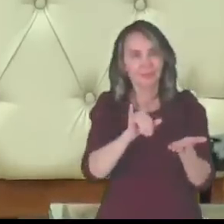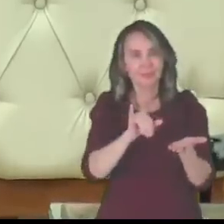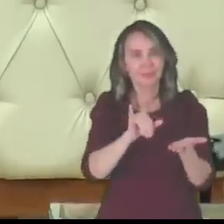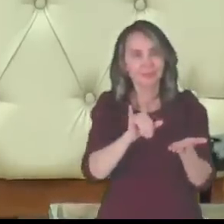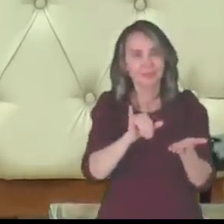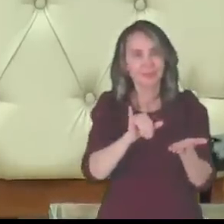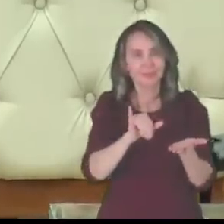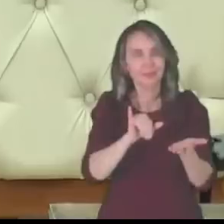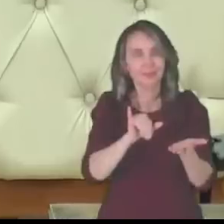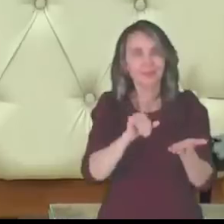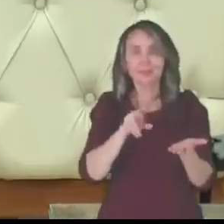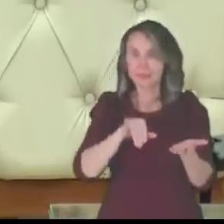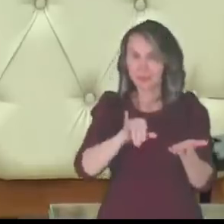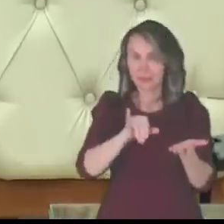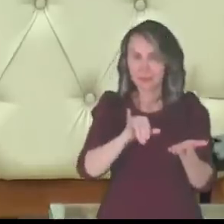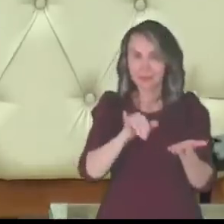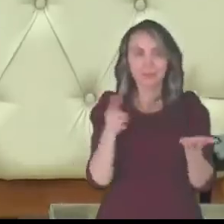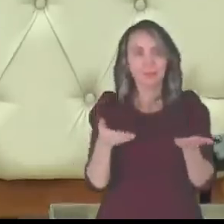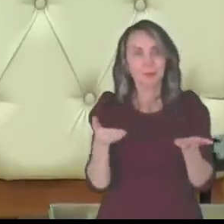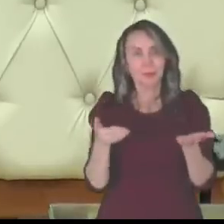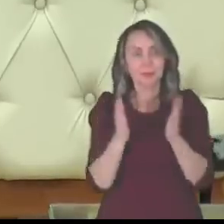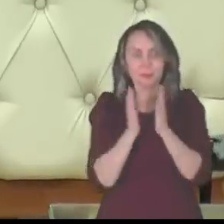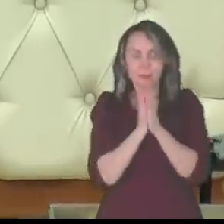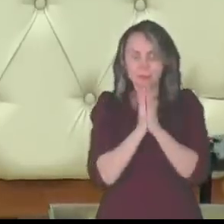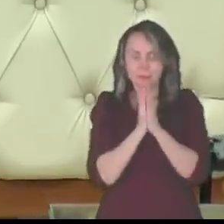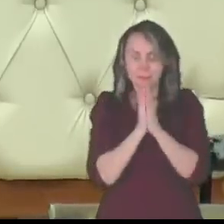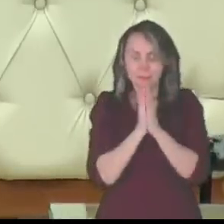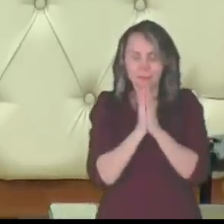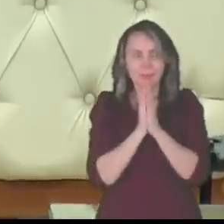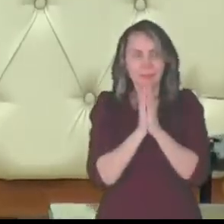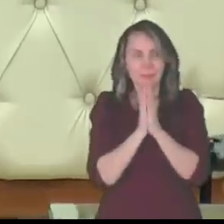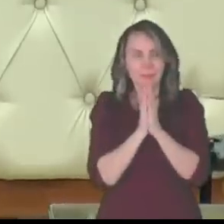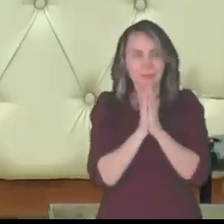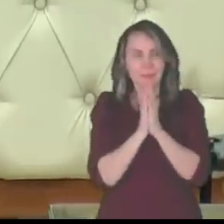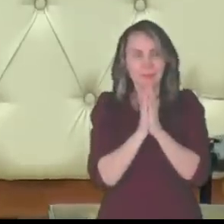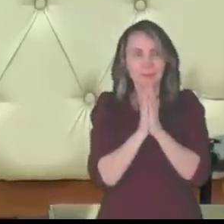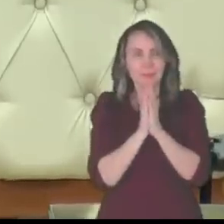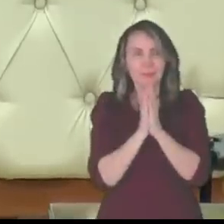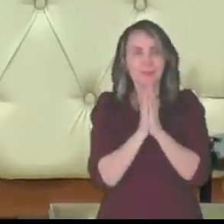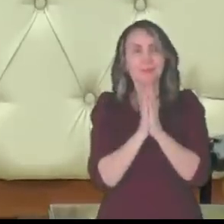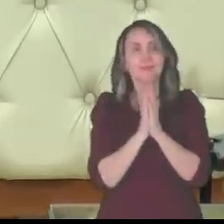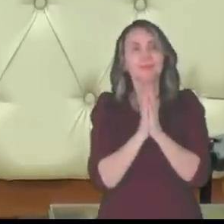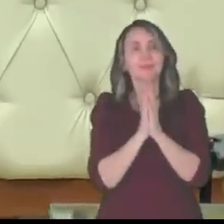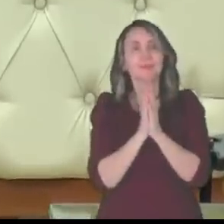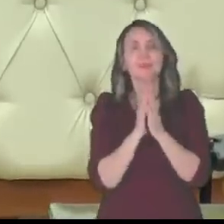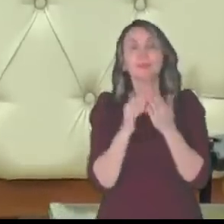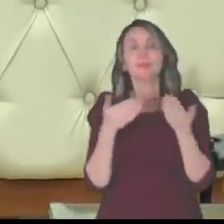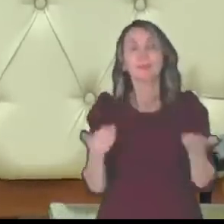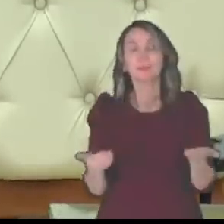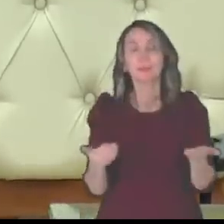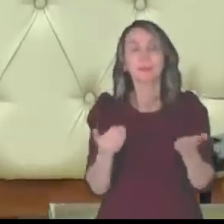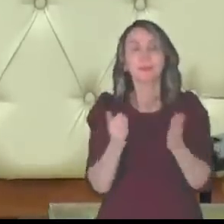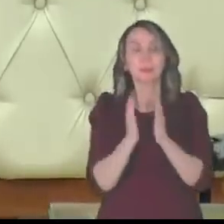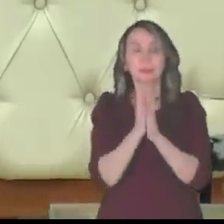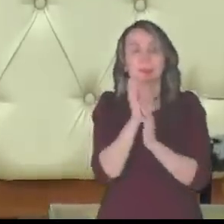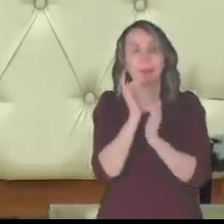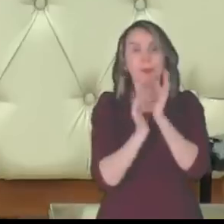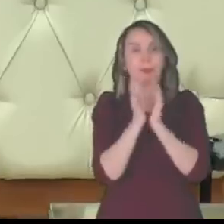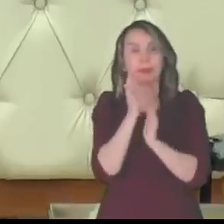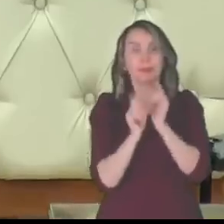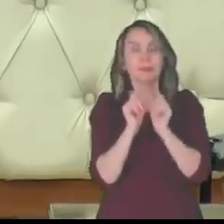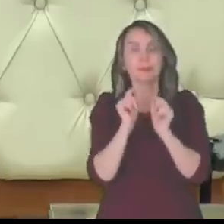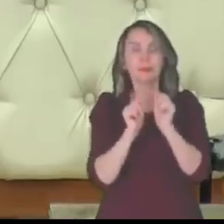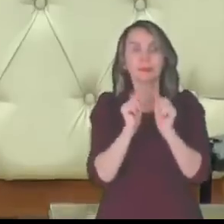quem vai queimar incenso ainda hoje quais são qualquer Qual é o incenso da igreja